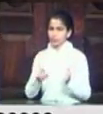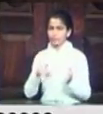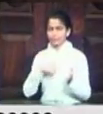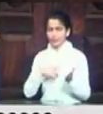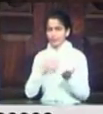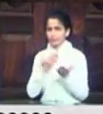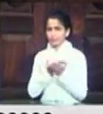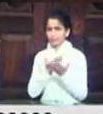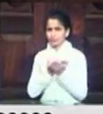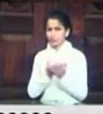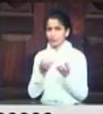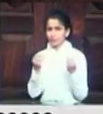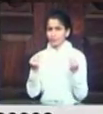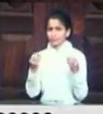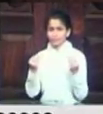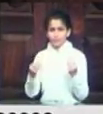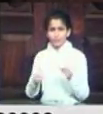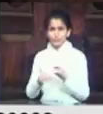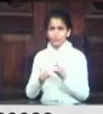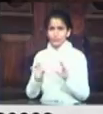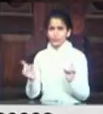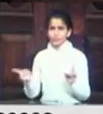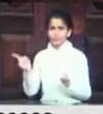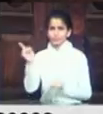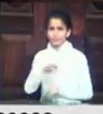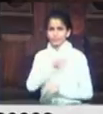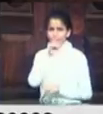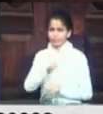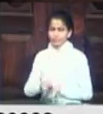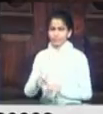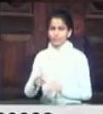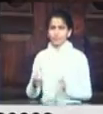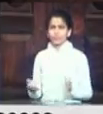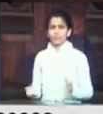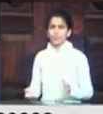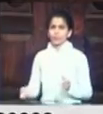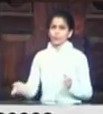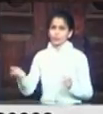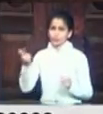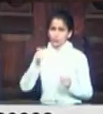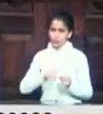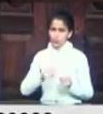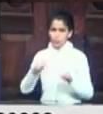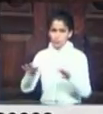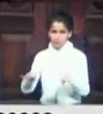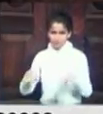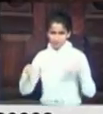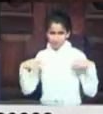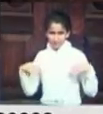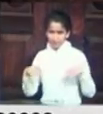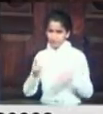rechaçadas, já não serão trazidas ao plenário.